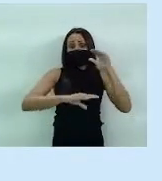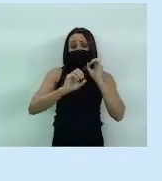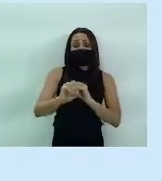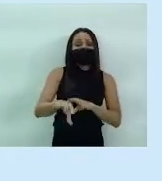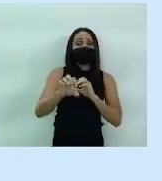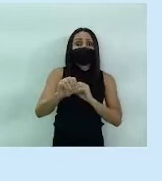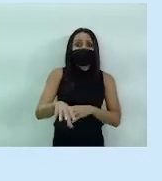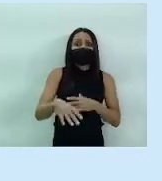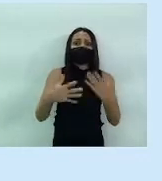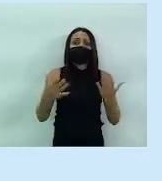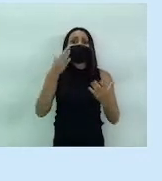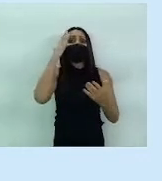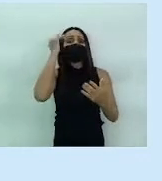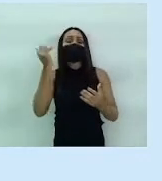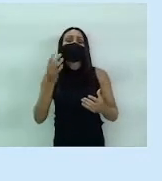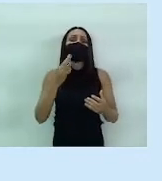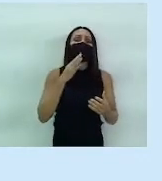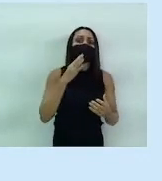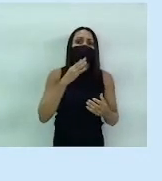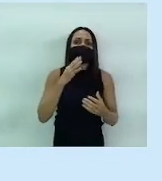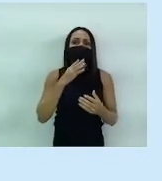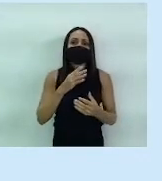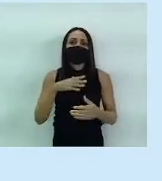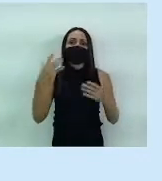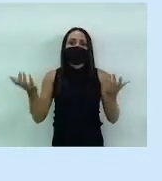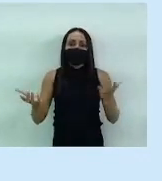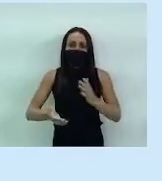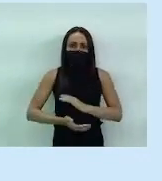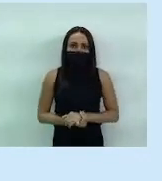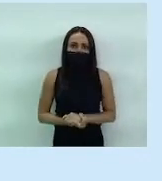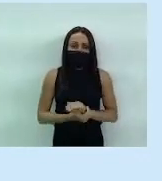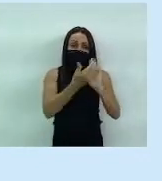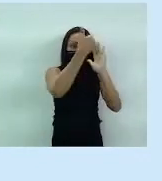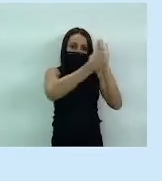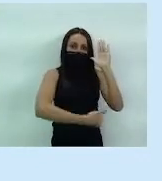educação, saber, conhecer sobre esses documentos.